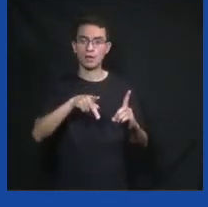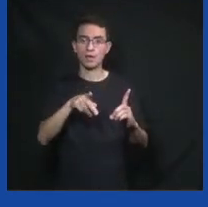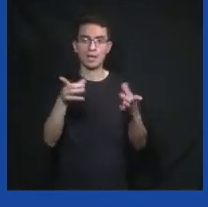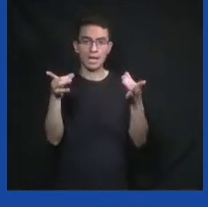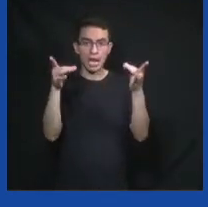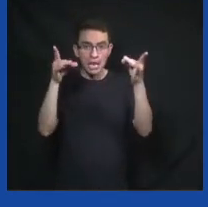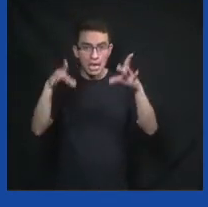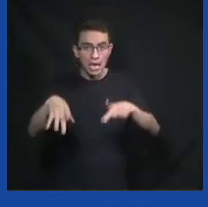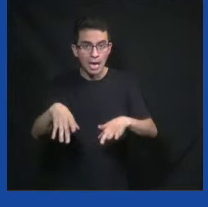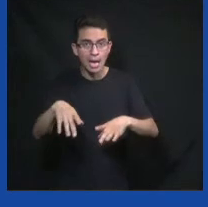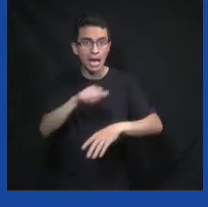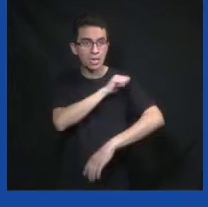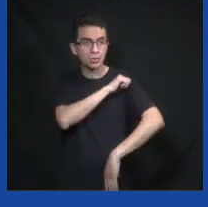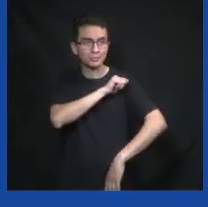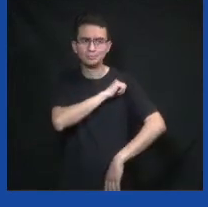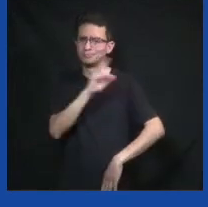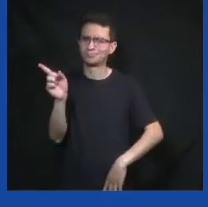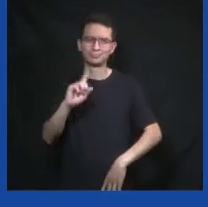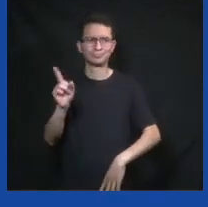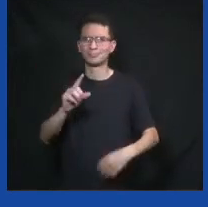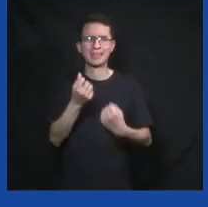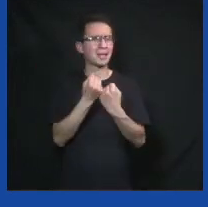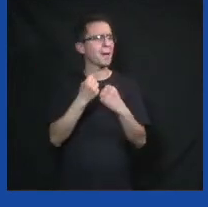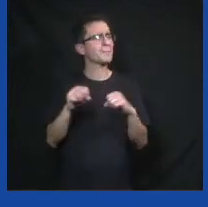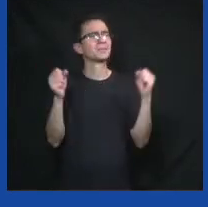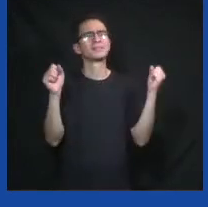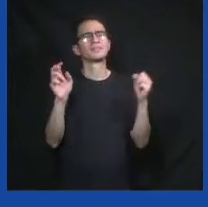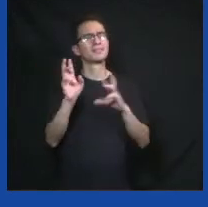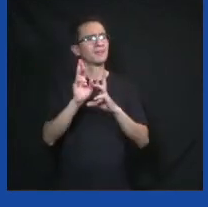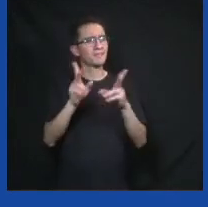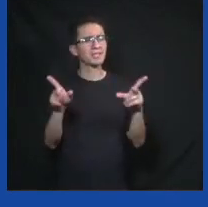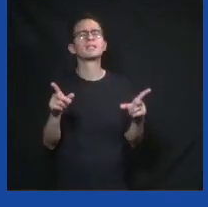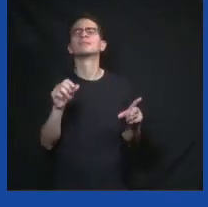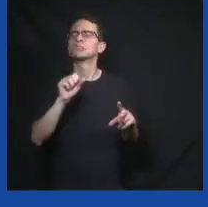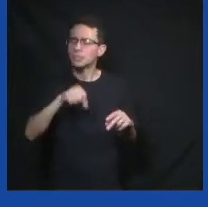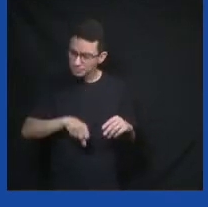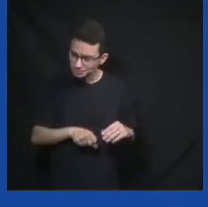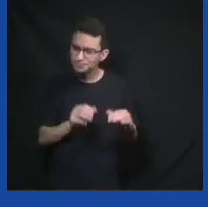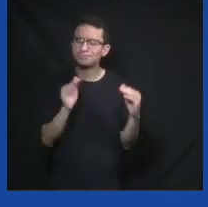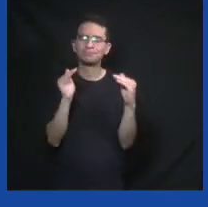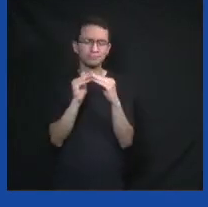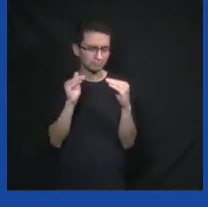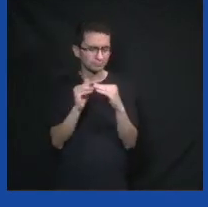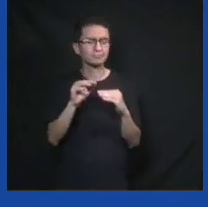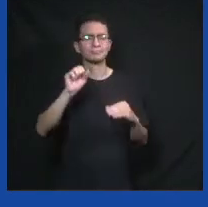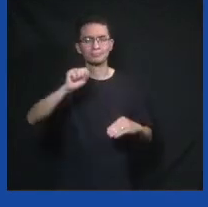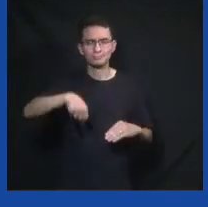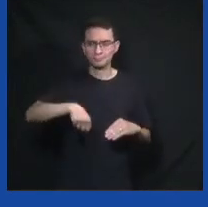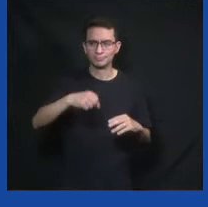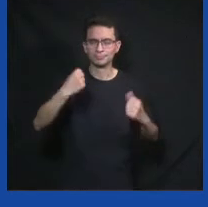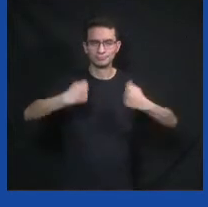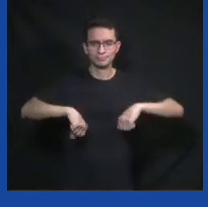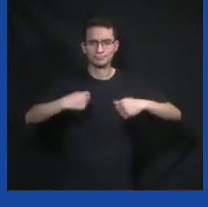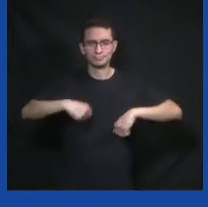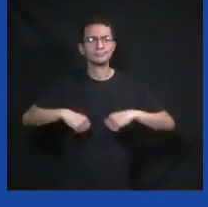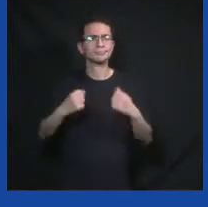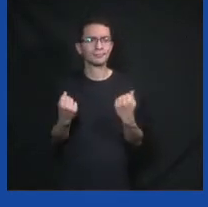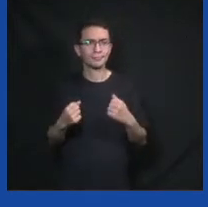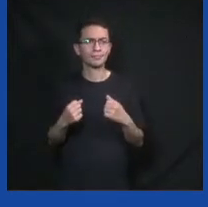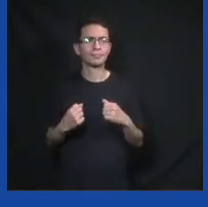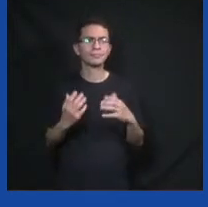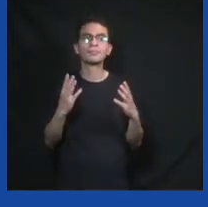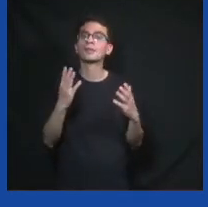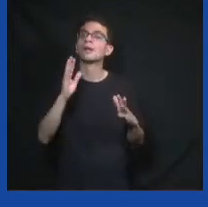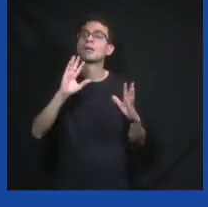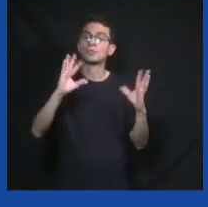esse debate para dentro, eles trazem assuntos políticos, então... Concordo muito com a ideia de colocar na escola. E aí, então, já que Dantas falou muito bem